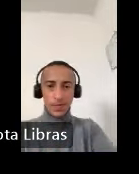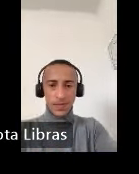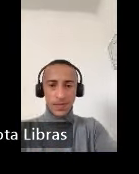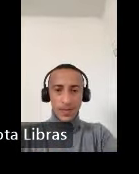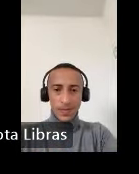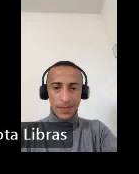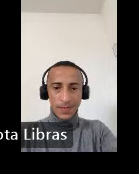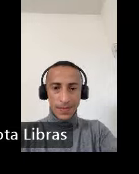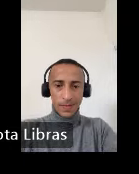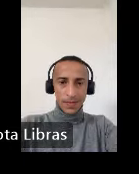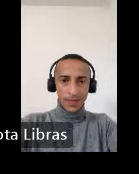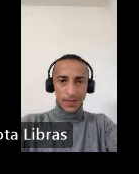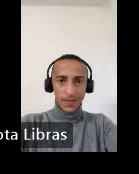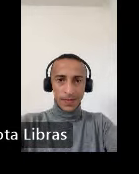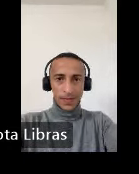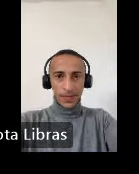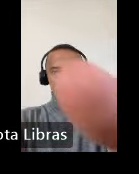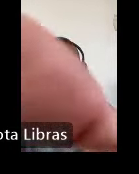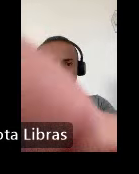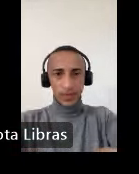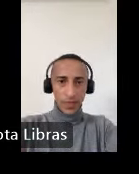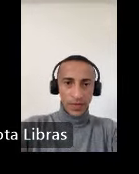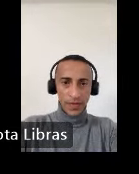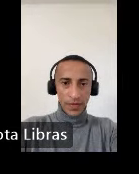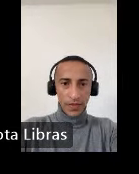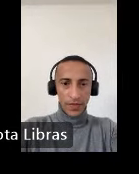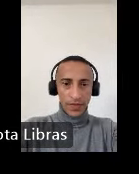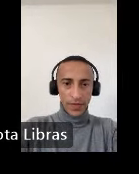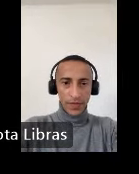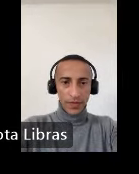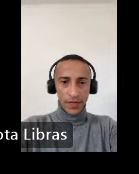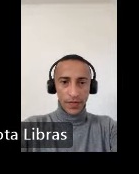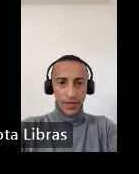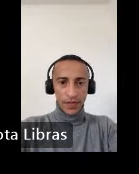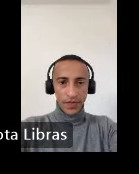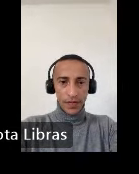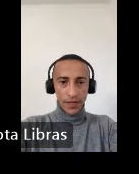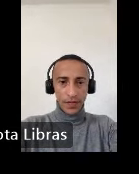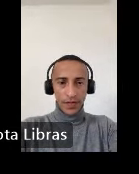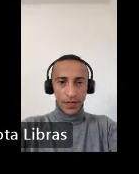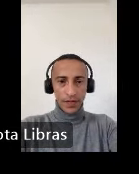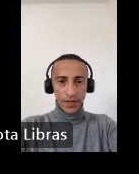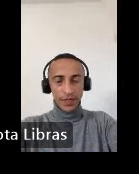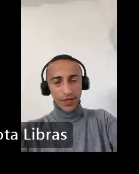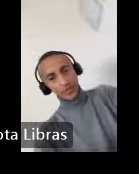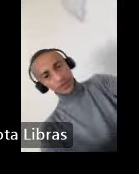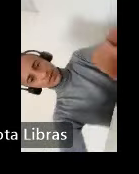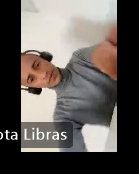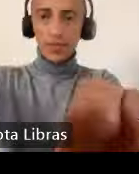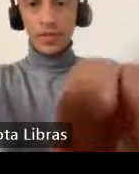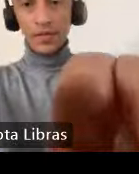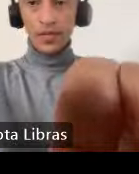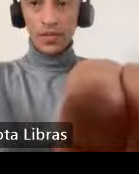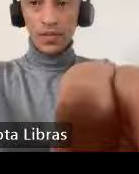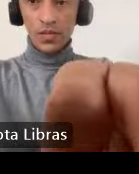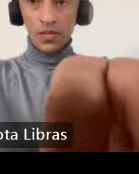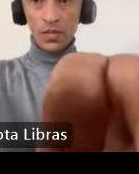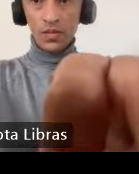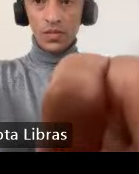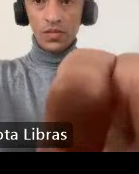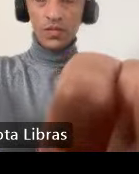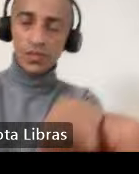as falhas os erros eles sempre vão acontecer a forma como a gente vai tratá-los vai depender muito das da do de